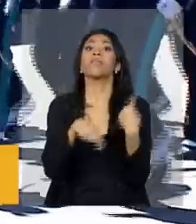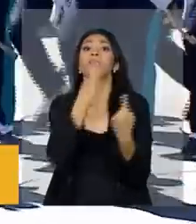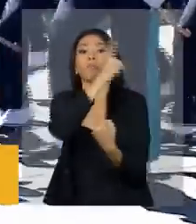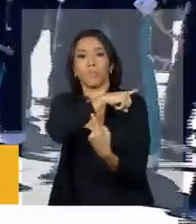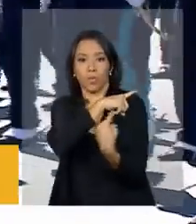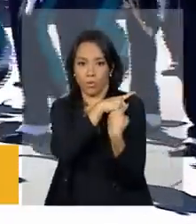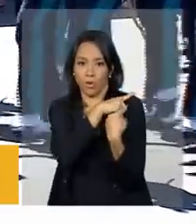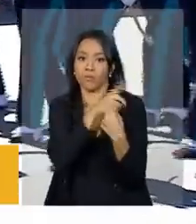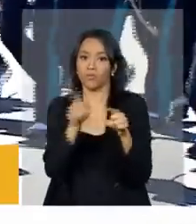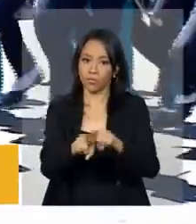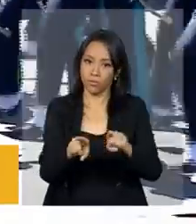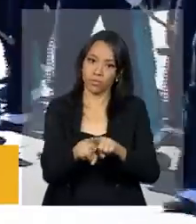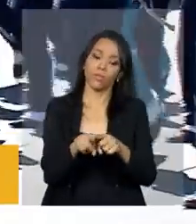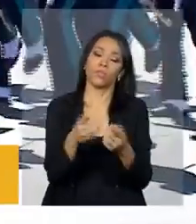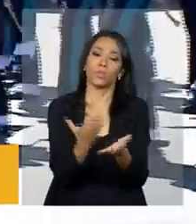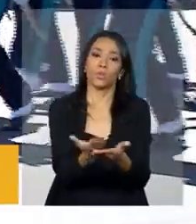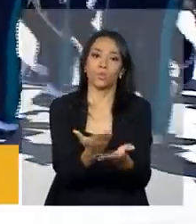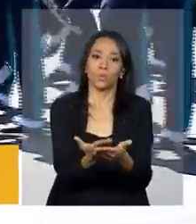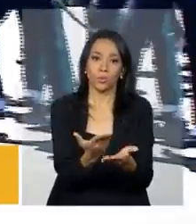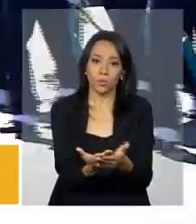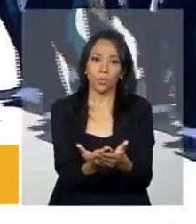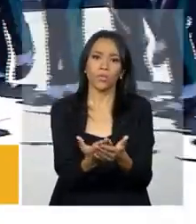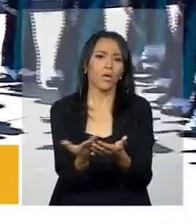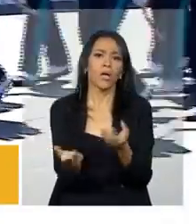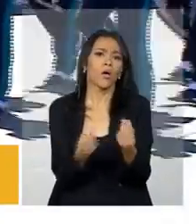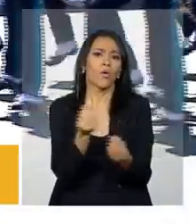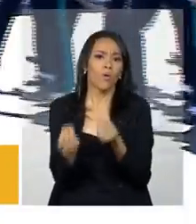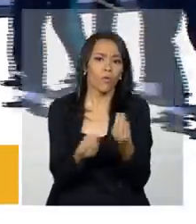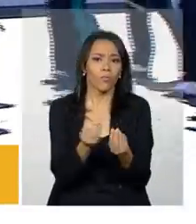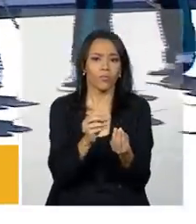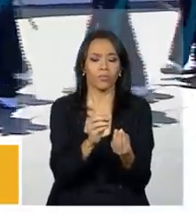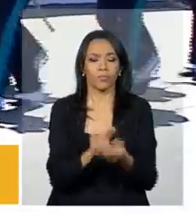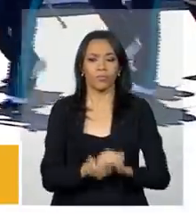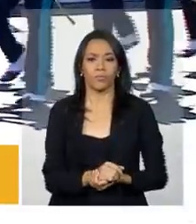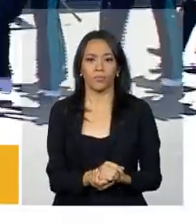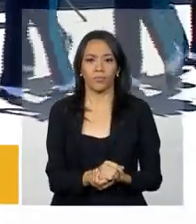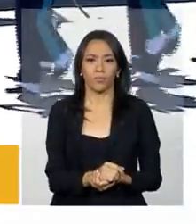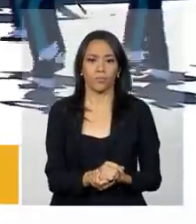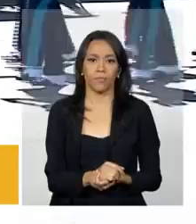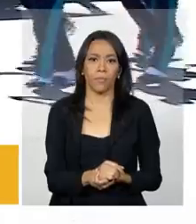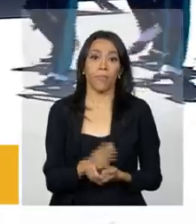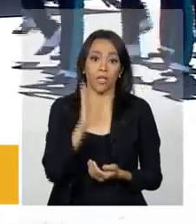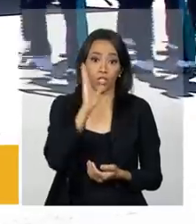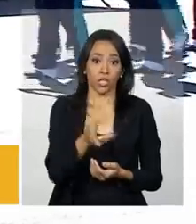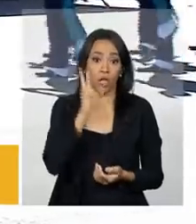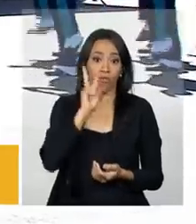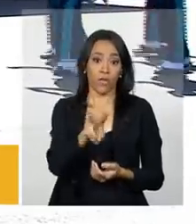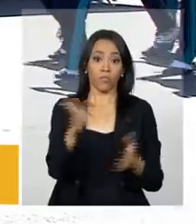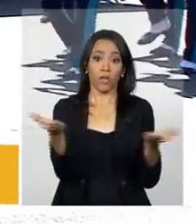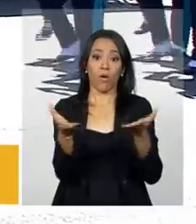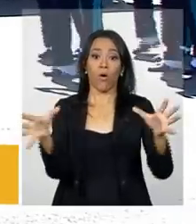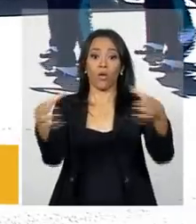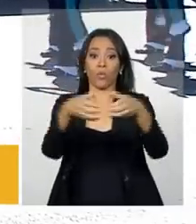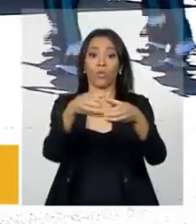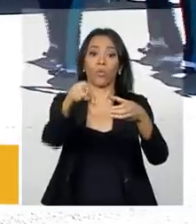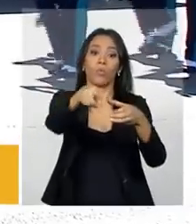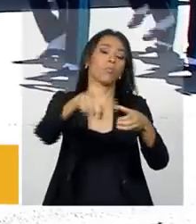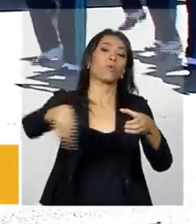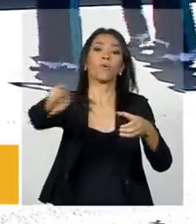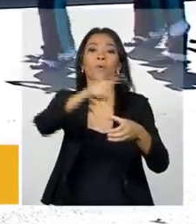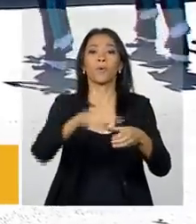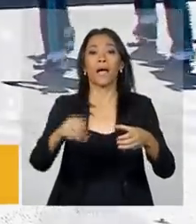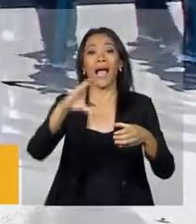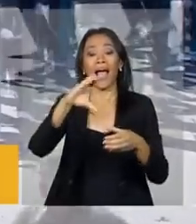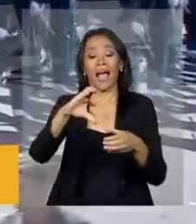médio, por concurso público. Já nós estamos vendo o grupamento da Academia Militar